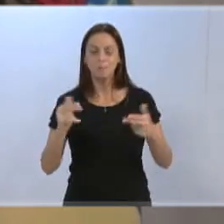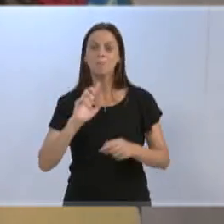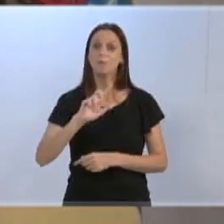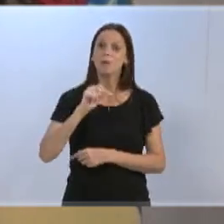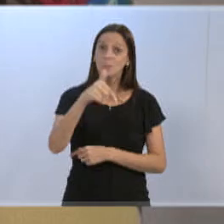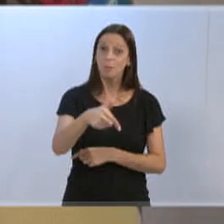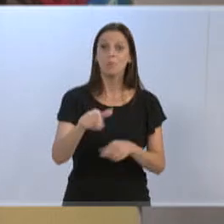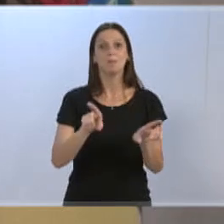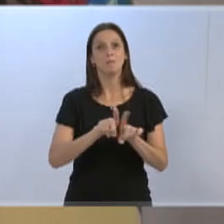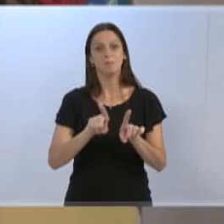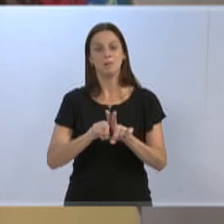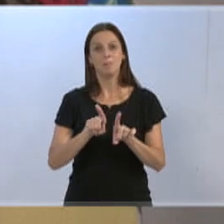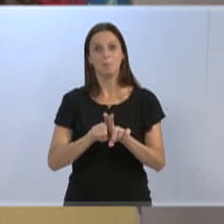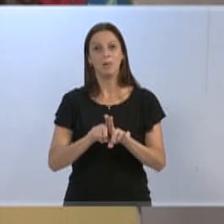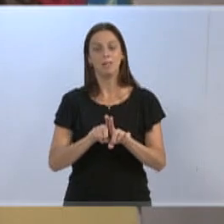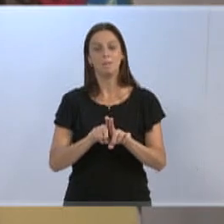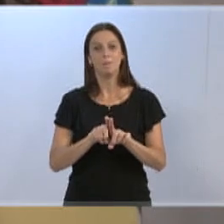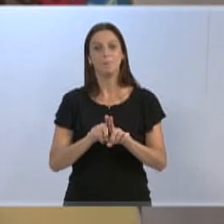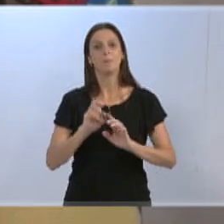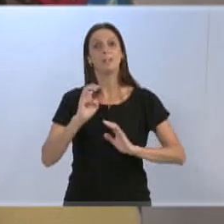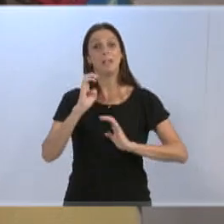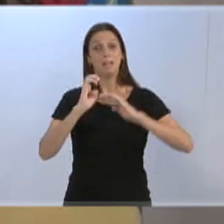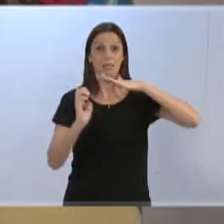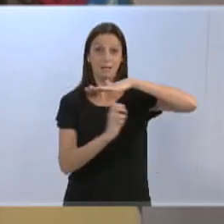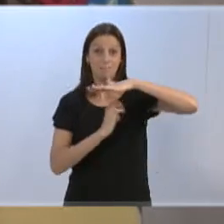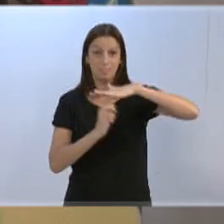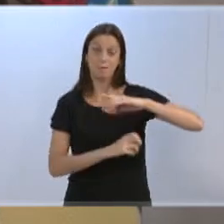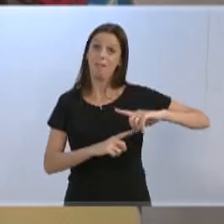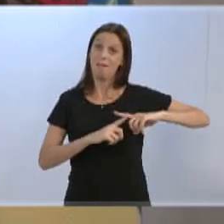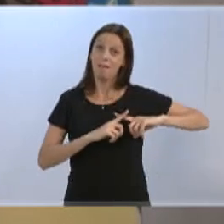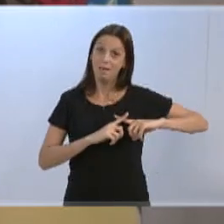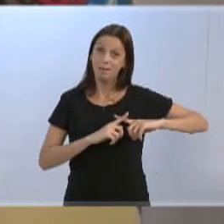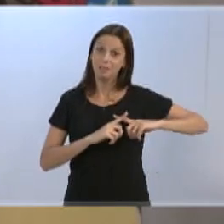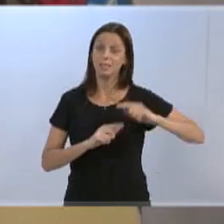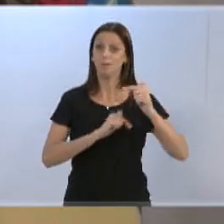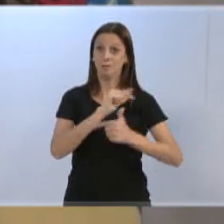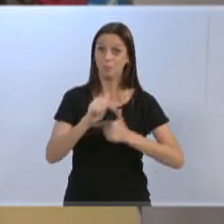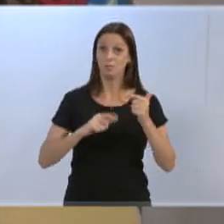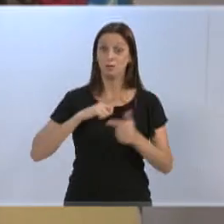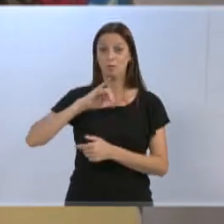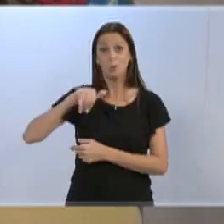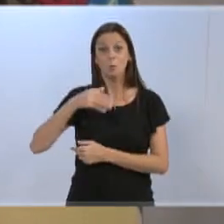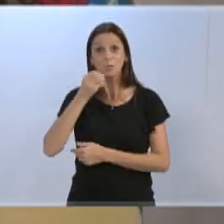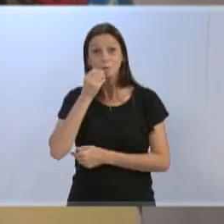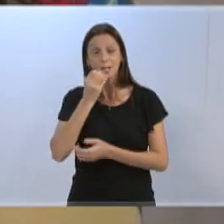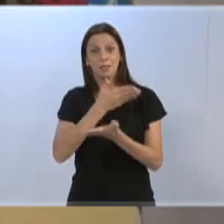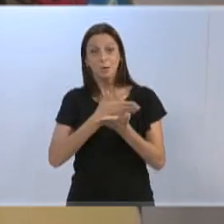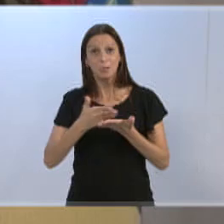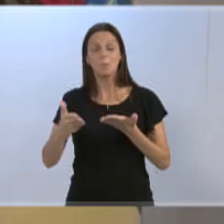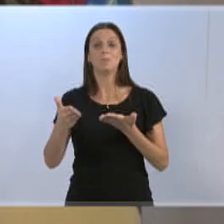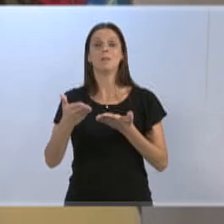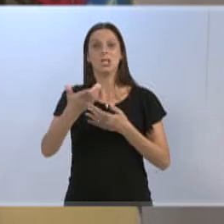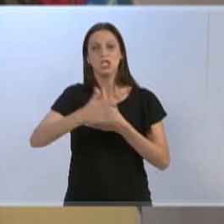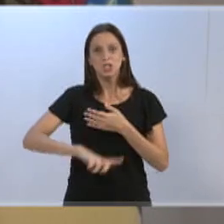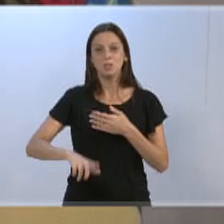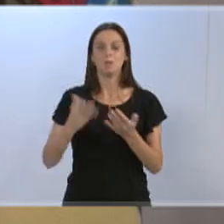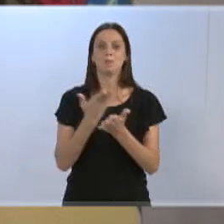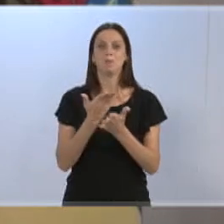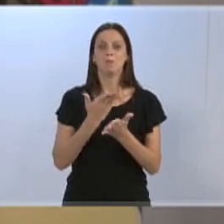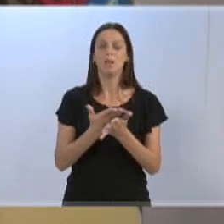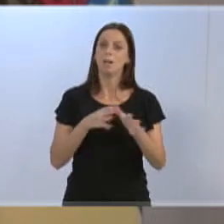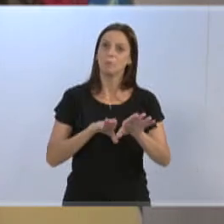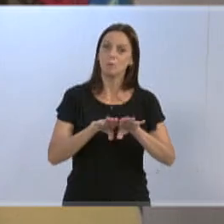seguida, fui para a empresa Ering, quando tive a oportunidade de reiniciar os meus estudos, me